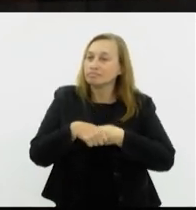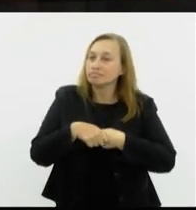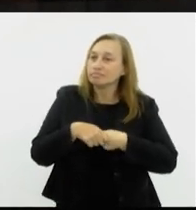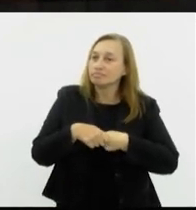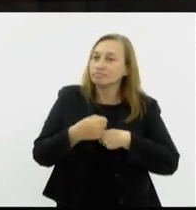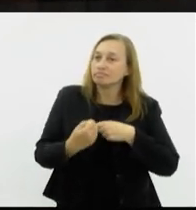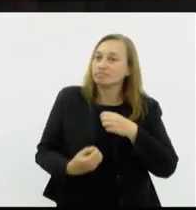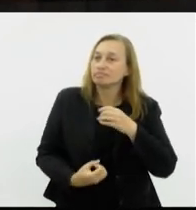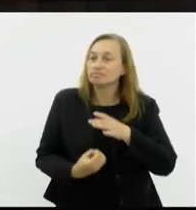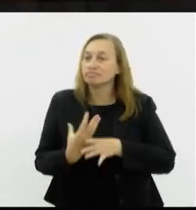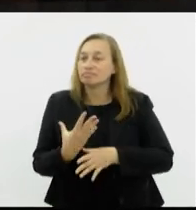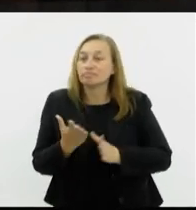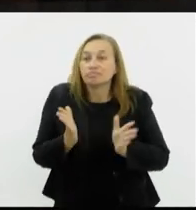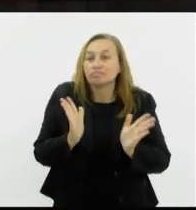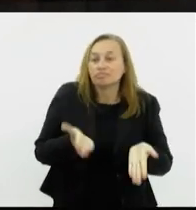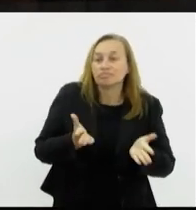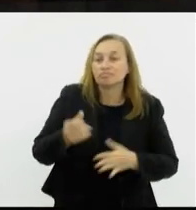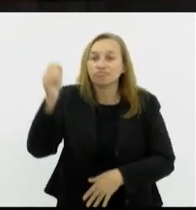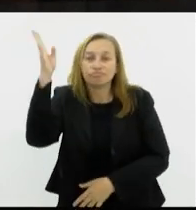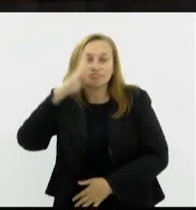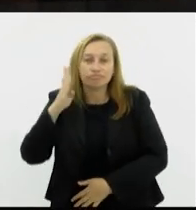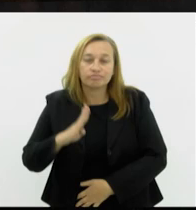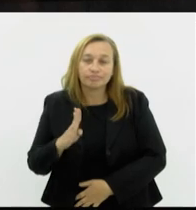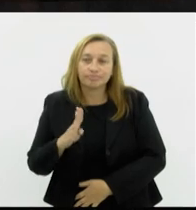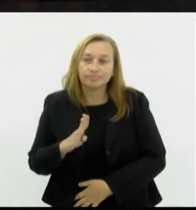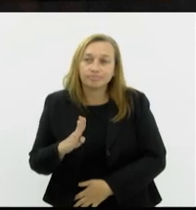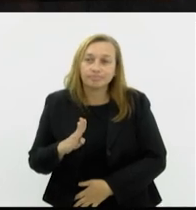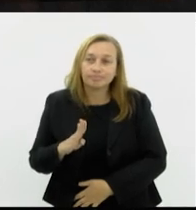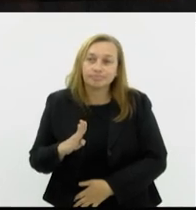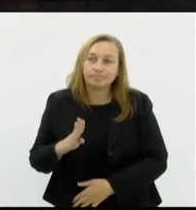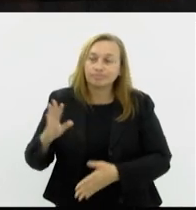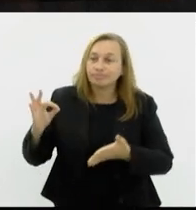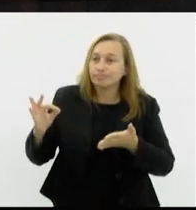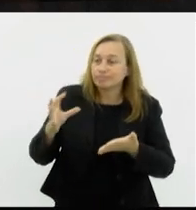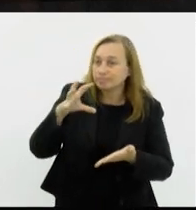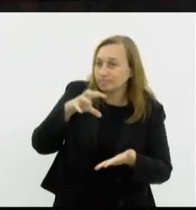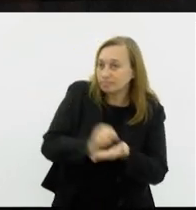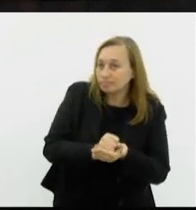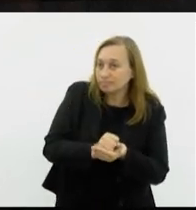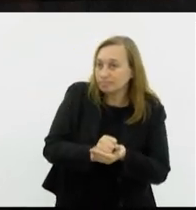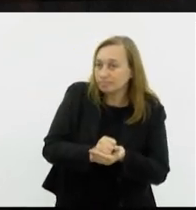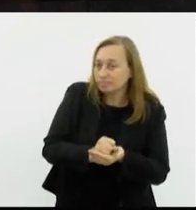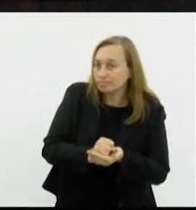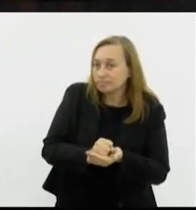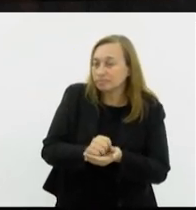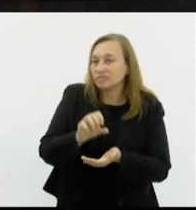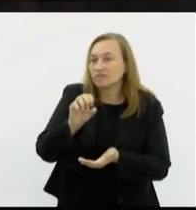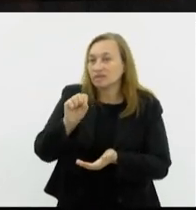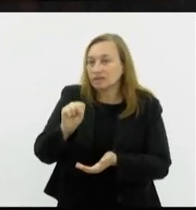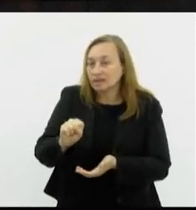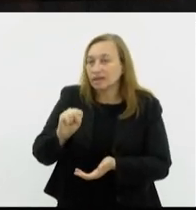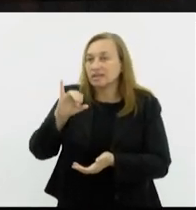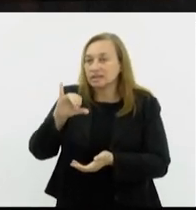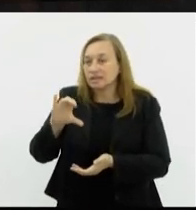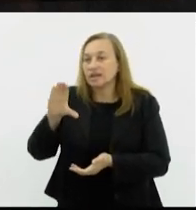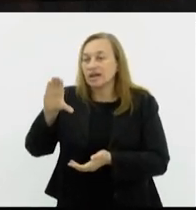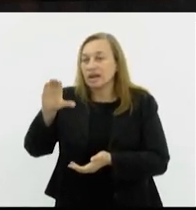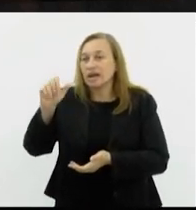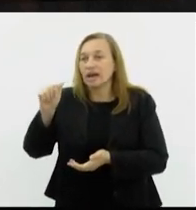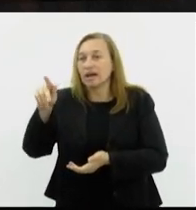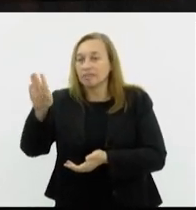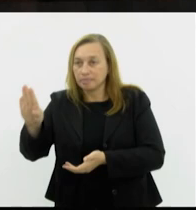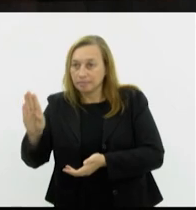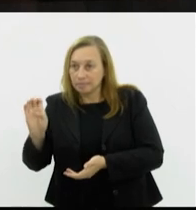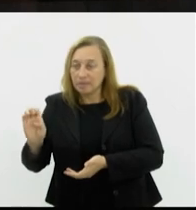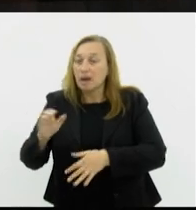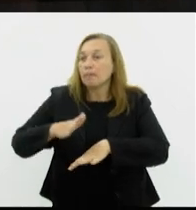criativa. Hoje, no Brasil, inscritos, ativos no SICAB, que é o Sistema Nacional,